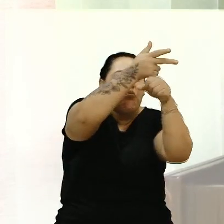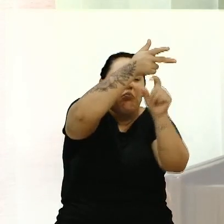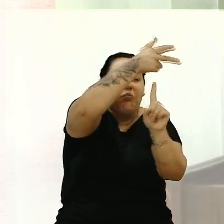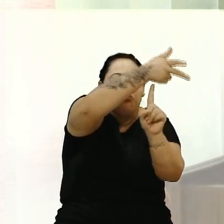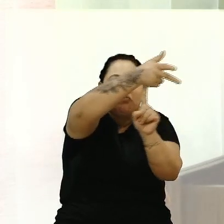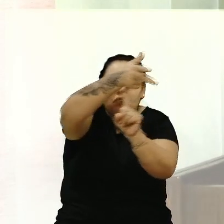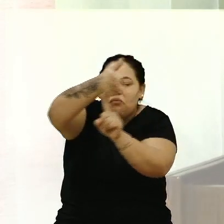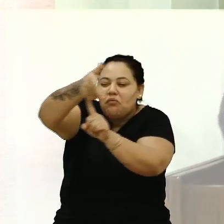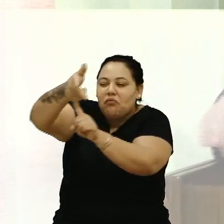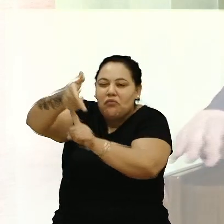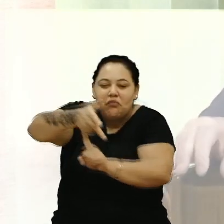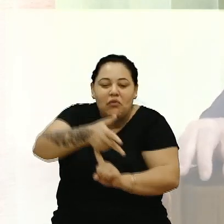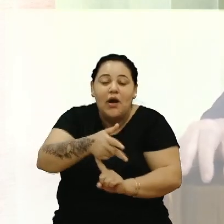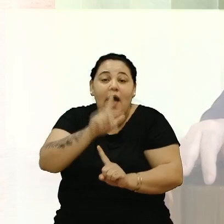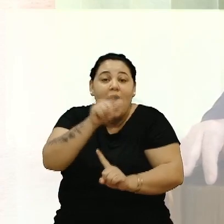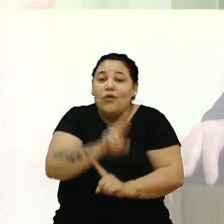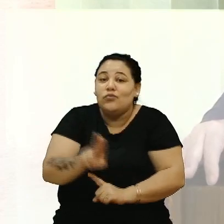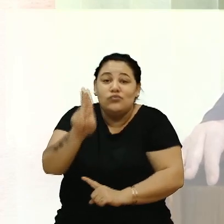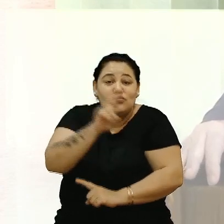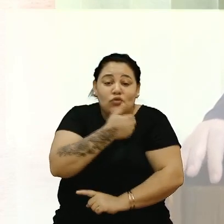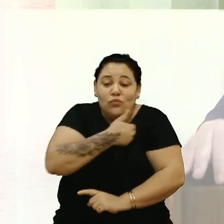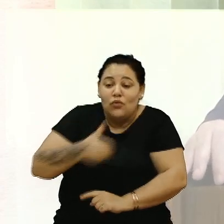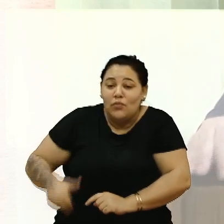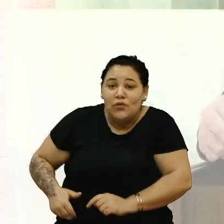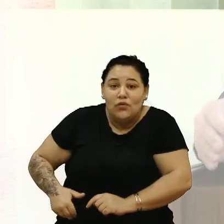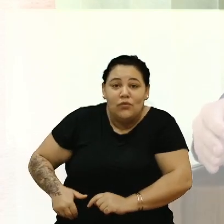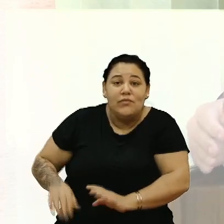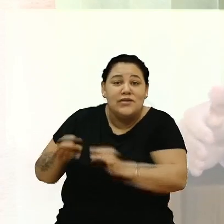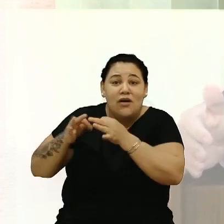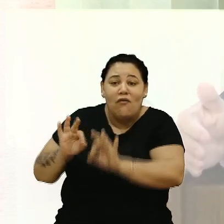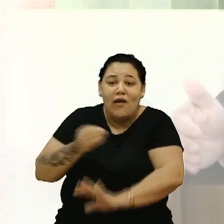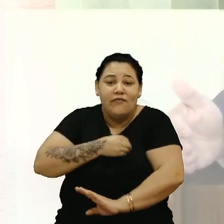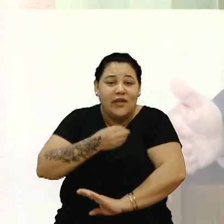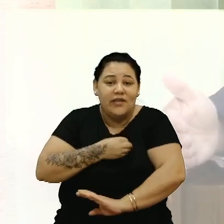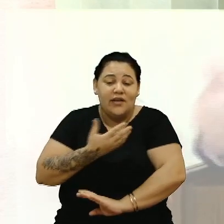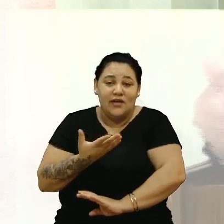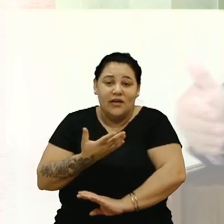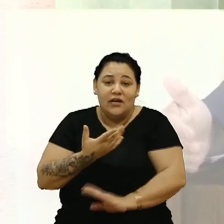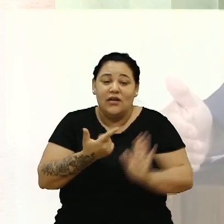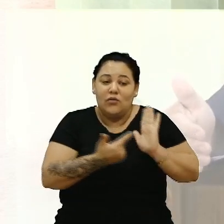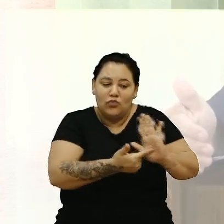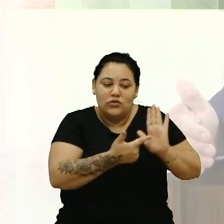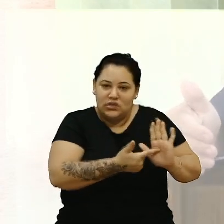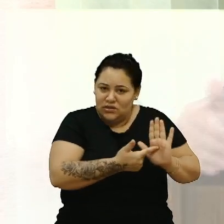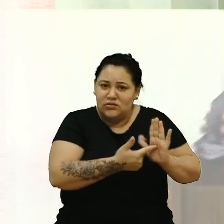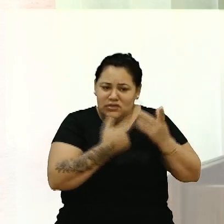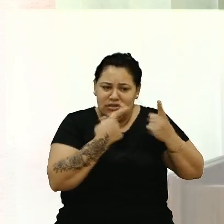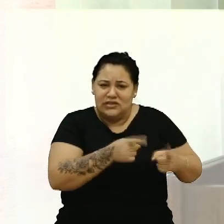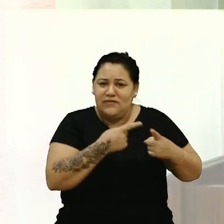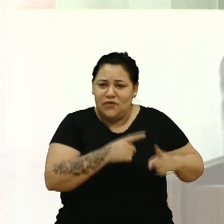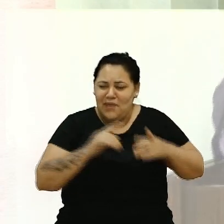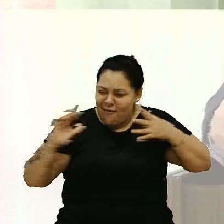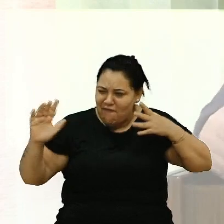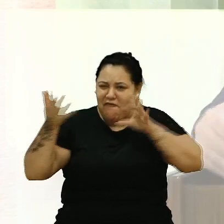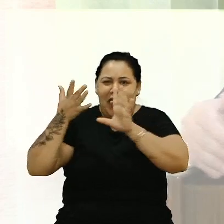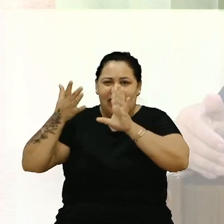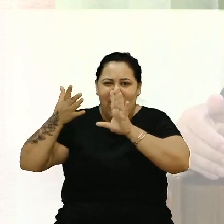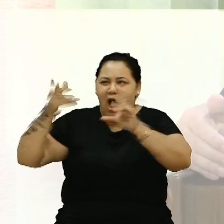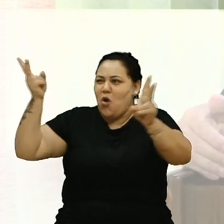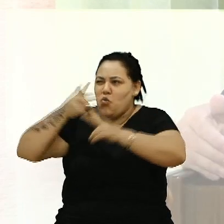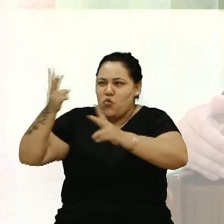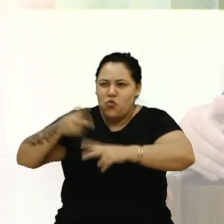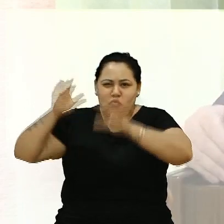pública para, inclusive, salvar vidas. E diante desses desafios de enfrentar esses eventos climáticos que vão se tornar